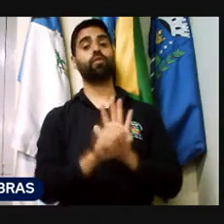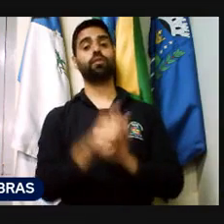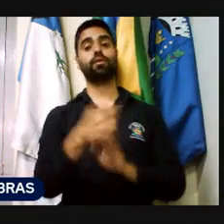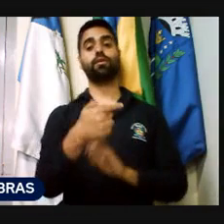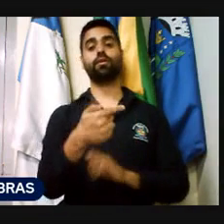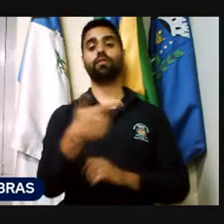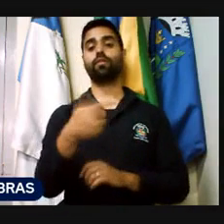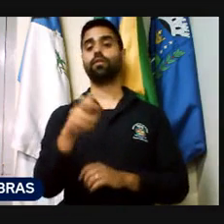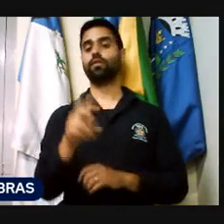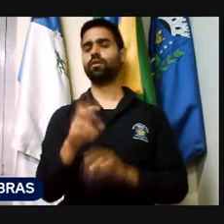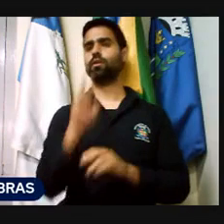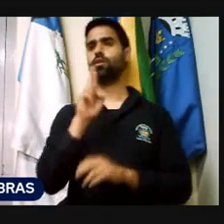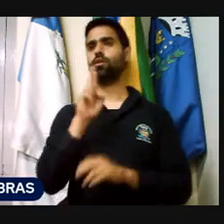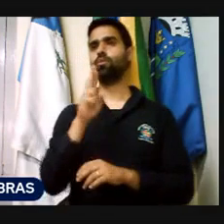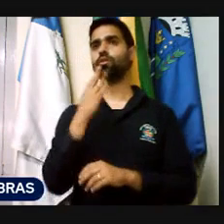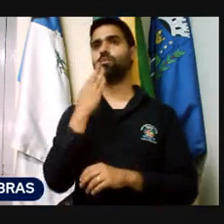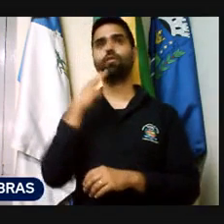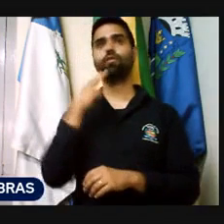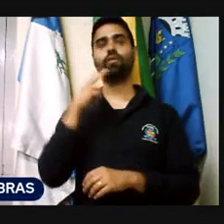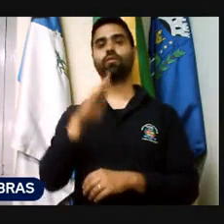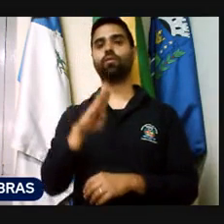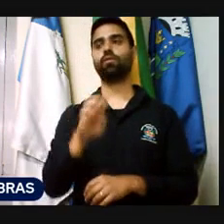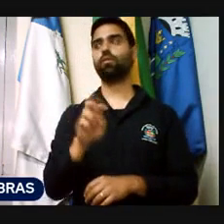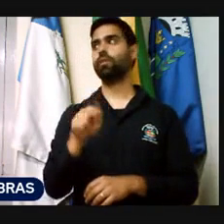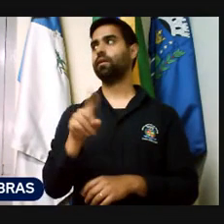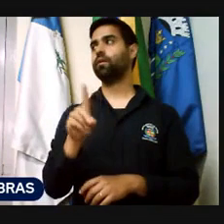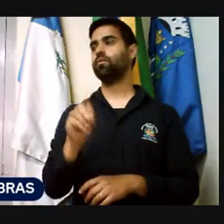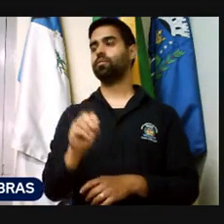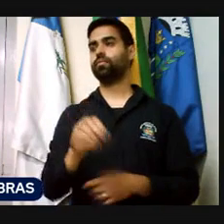em resposta ao requerimento do vereador Bernardo.